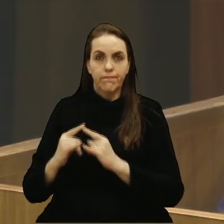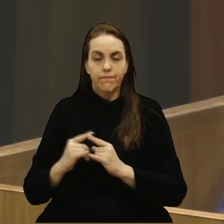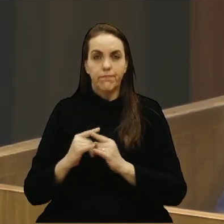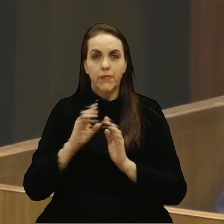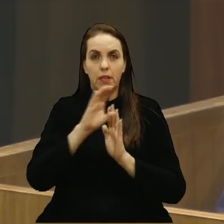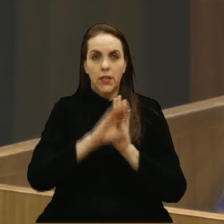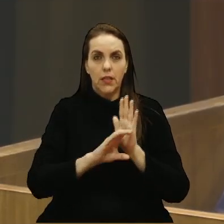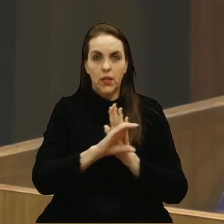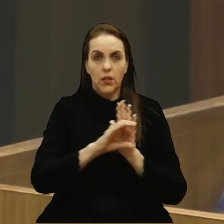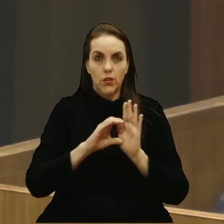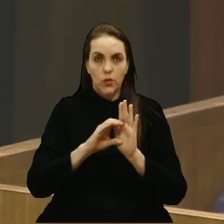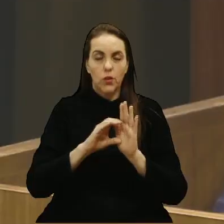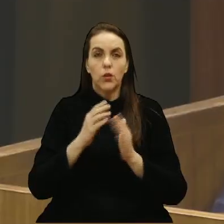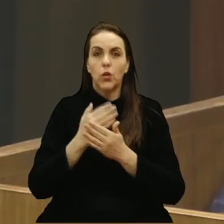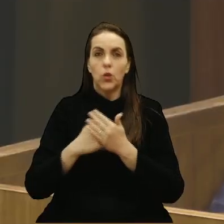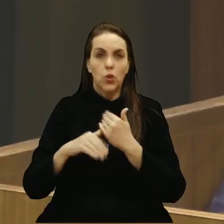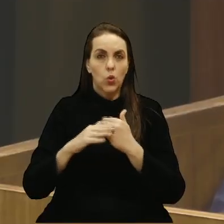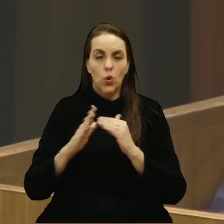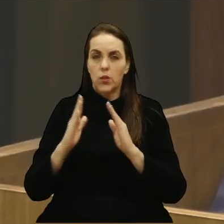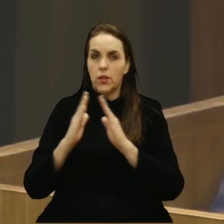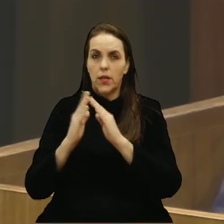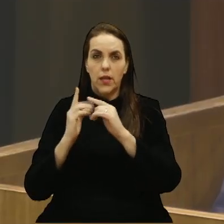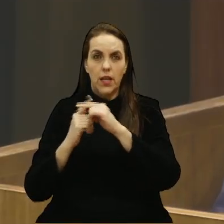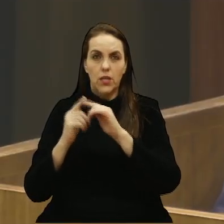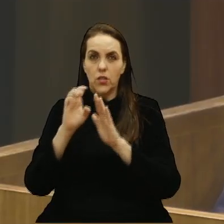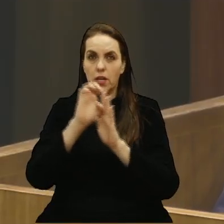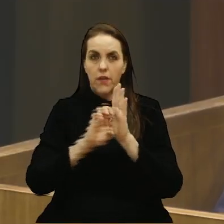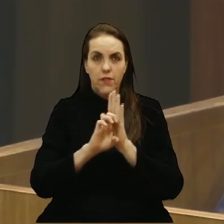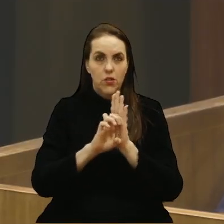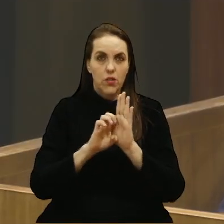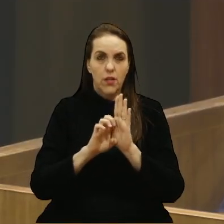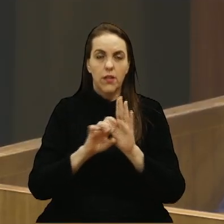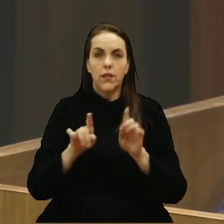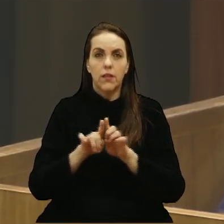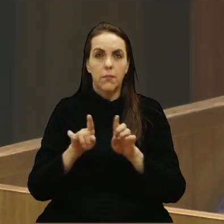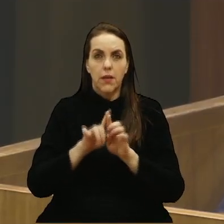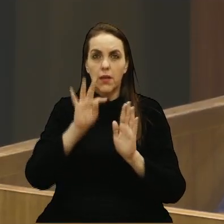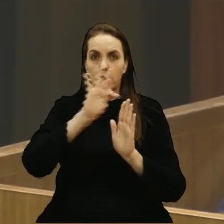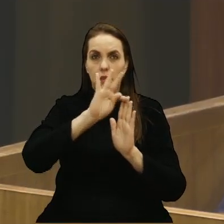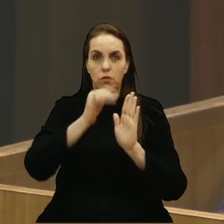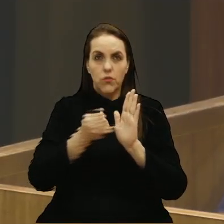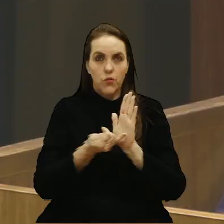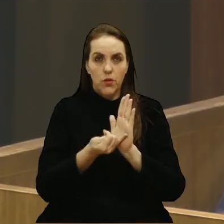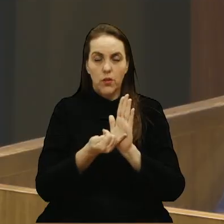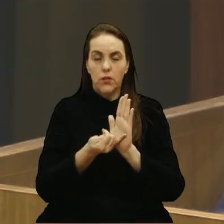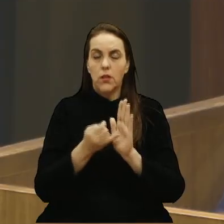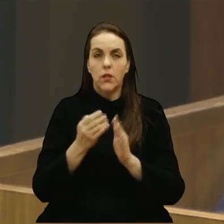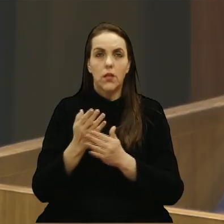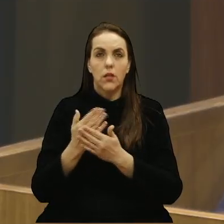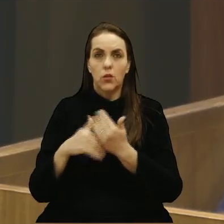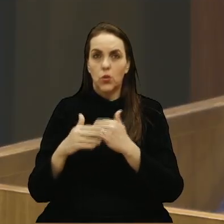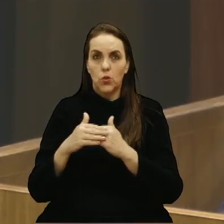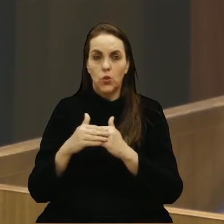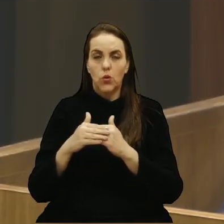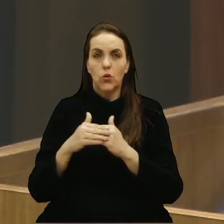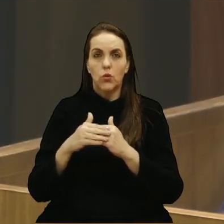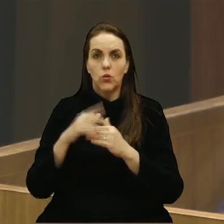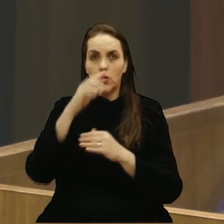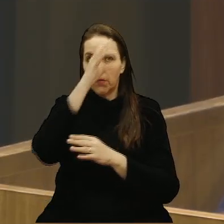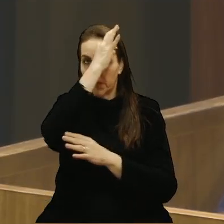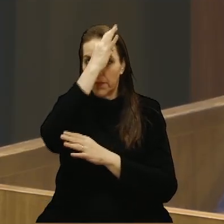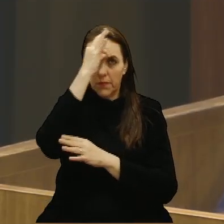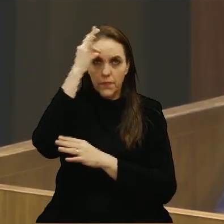católicas, a todas as igrejas evangélicas, aos testemunhas de Jeová, ao cigano do Pai